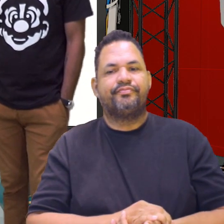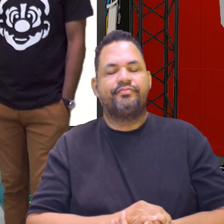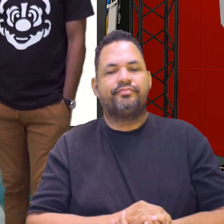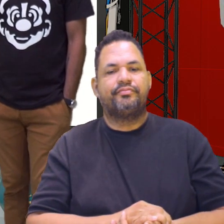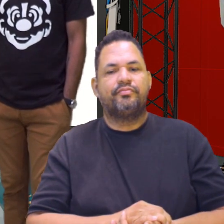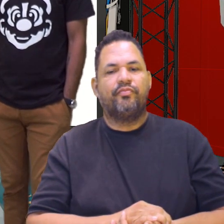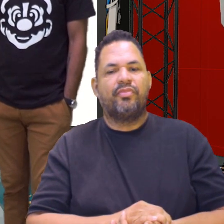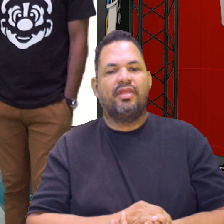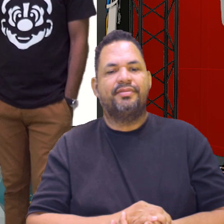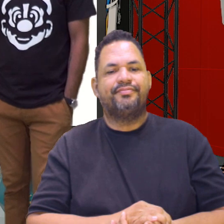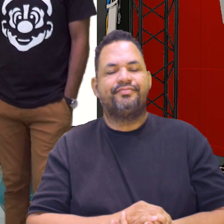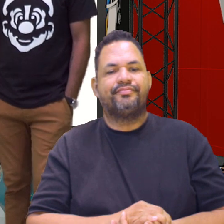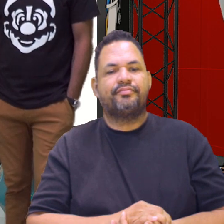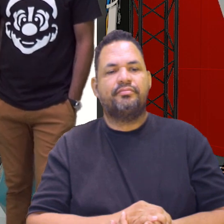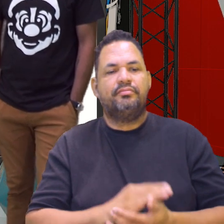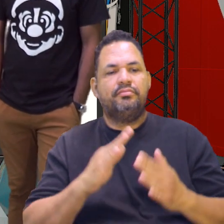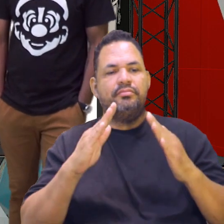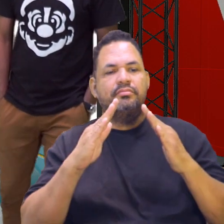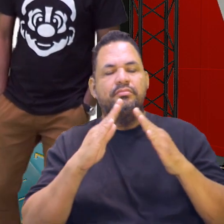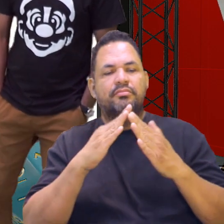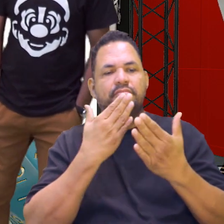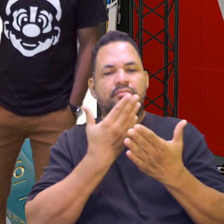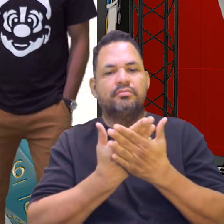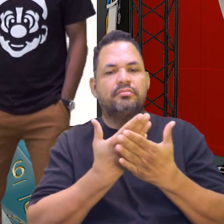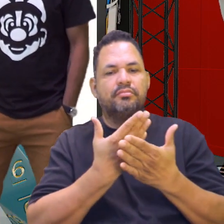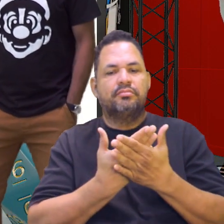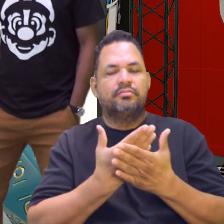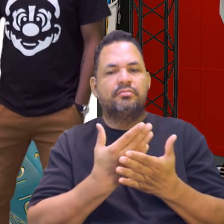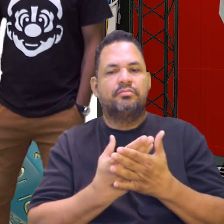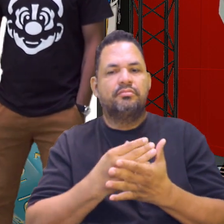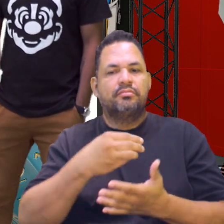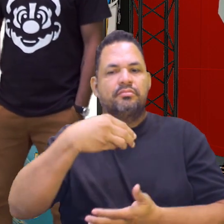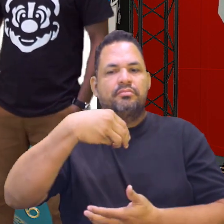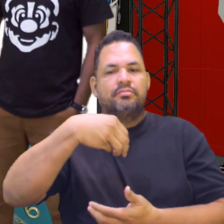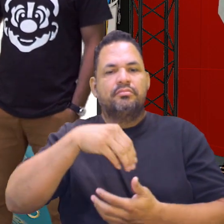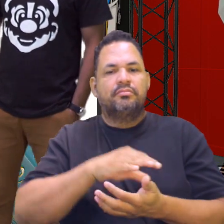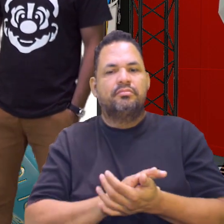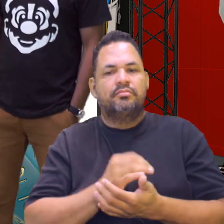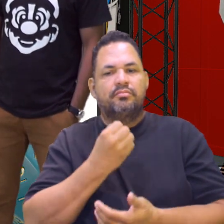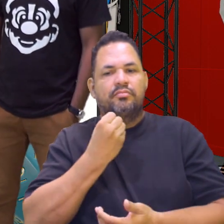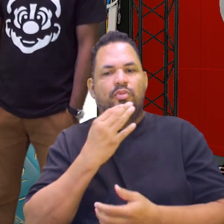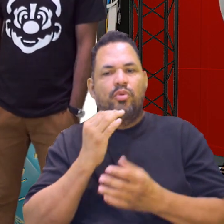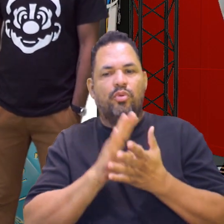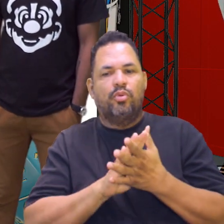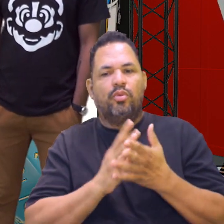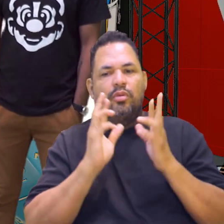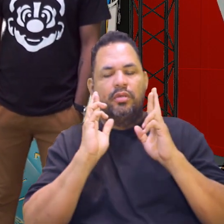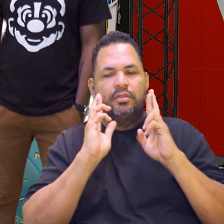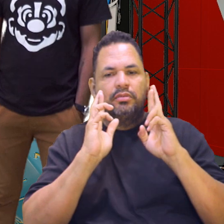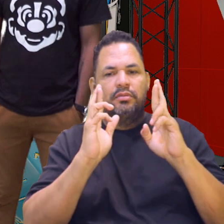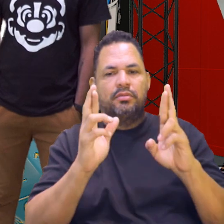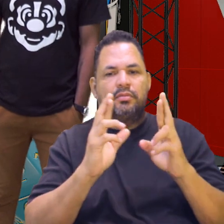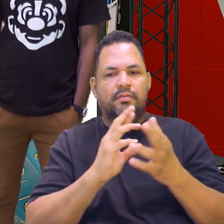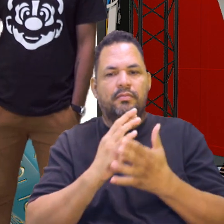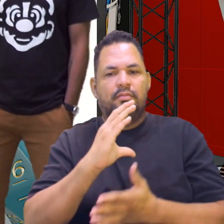mesmo, vamos dizer de onde é. Olha lá, Escola Francisca Martendal. Boa Esperança,